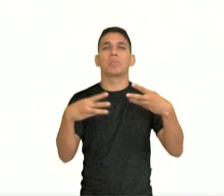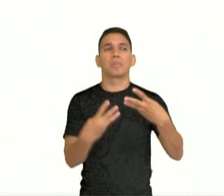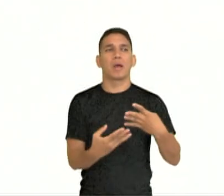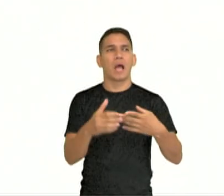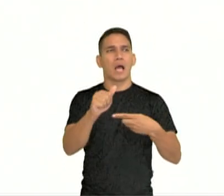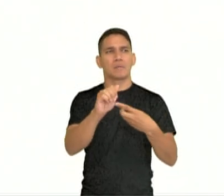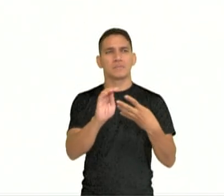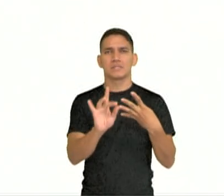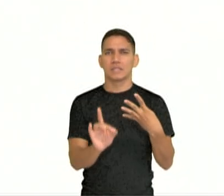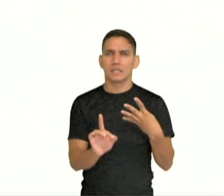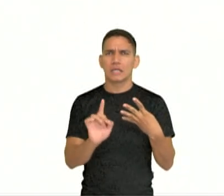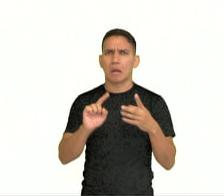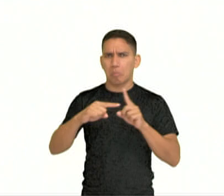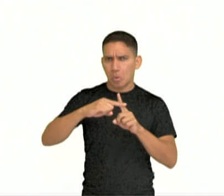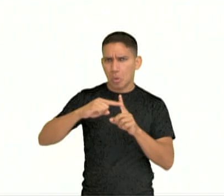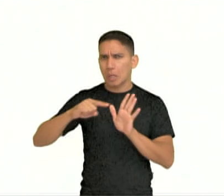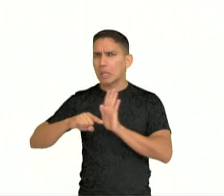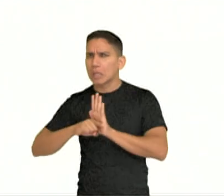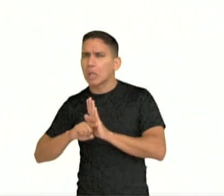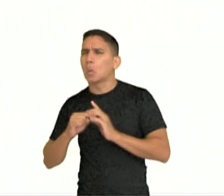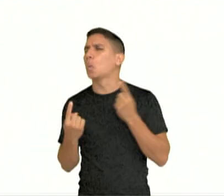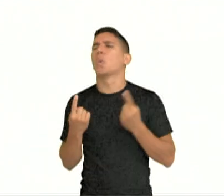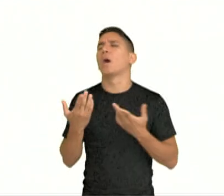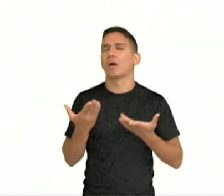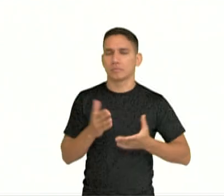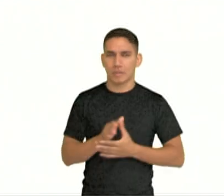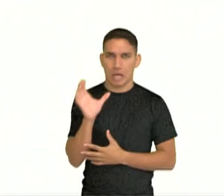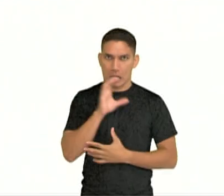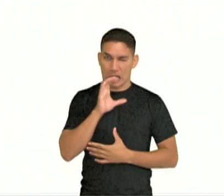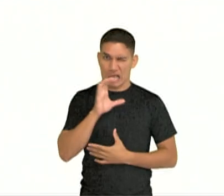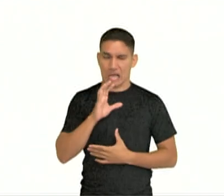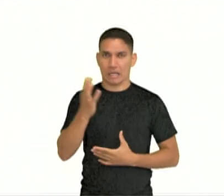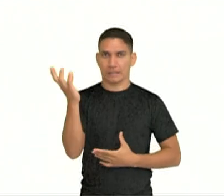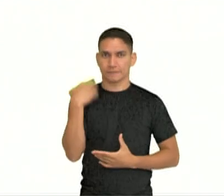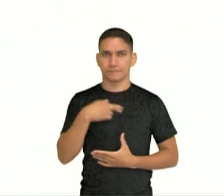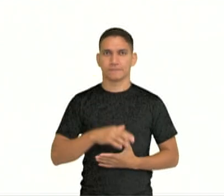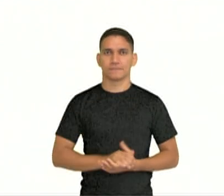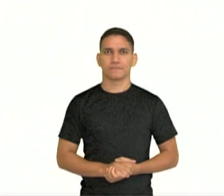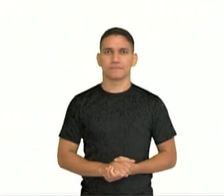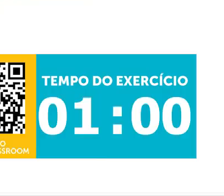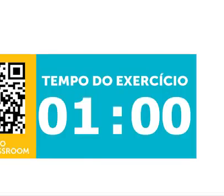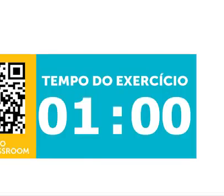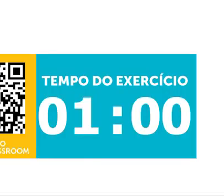graus. O que são? Positivos, negativos, negativos? Vamos lá, bem rapidinho, vai ser bem fácil.